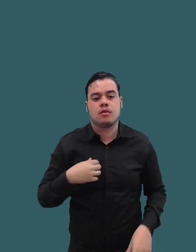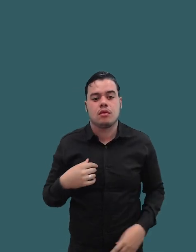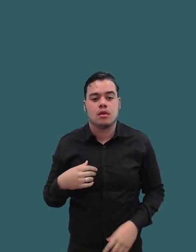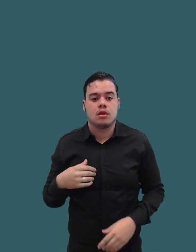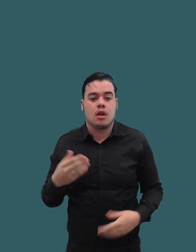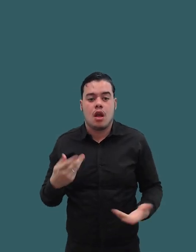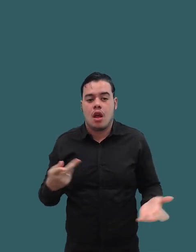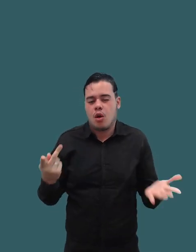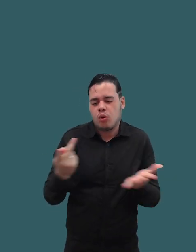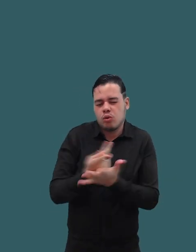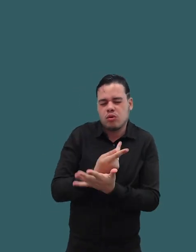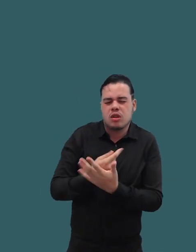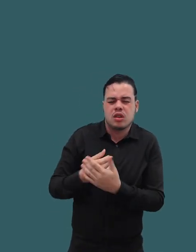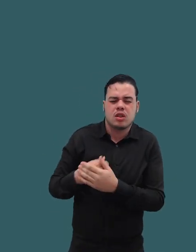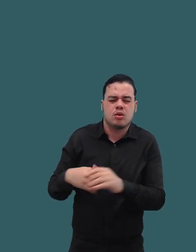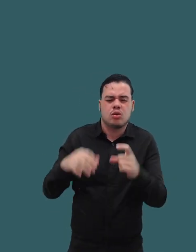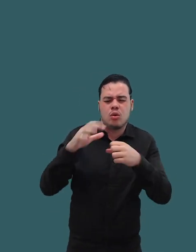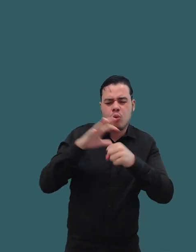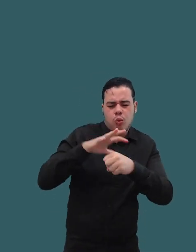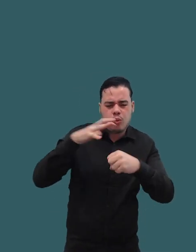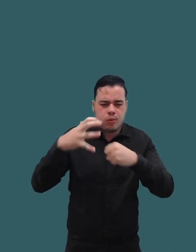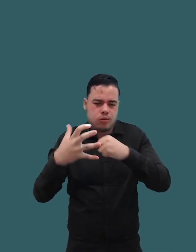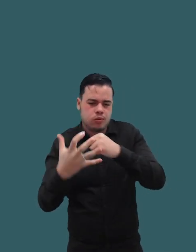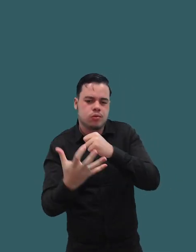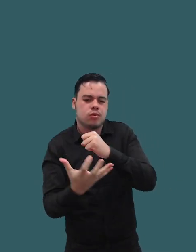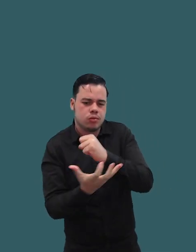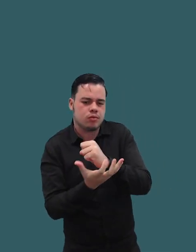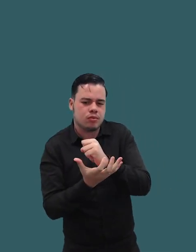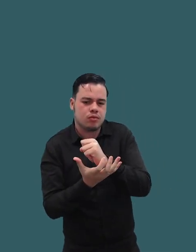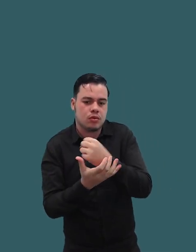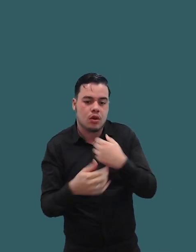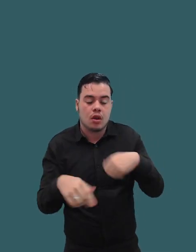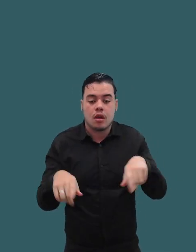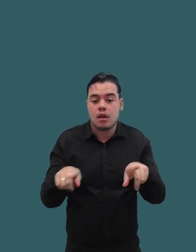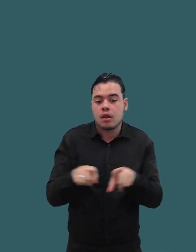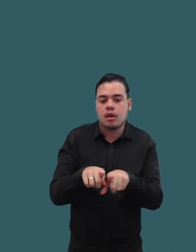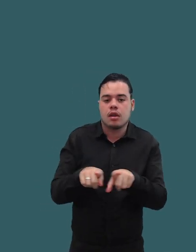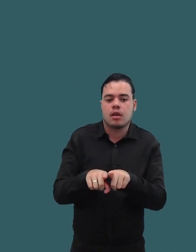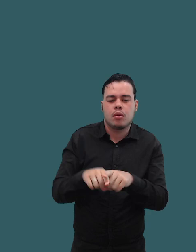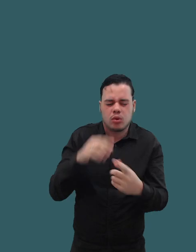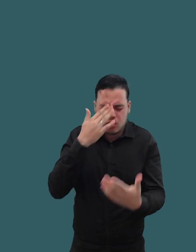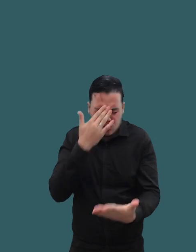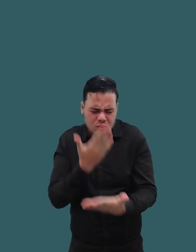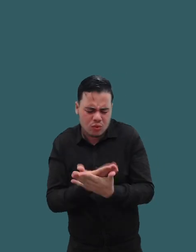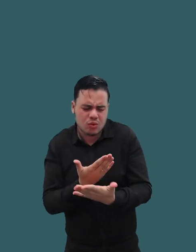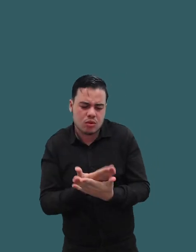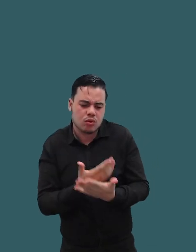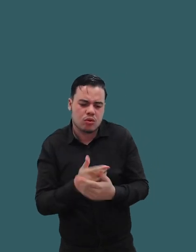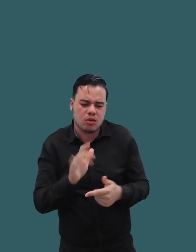Recentemente, durante a pandemia e mais recentemente também, os estudos mostram que a gente teve cerca de 5